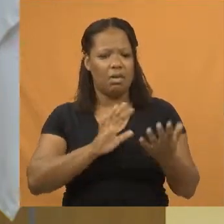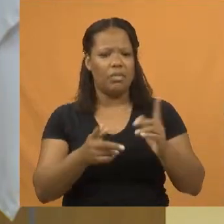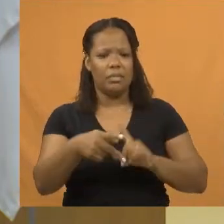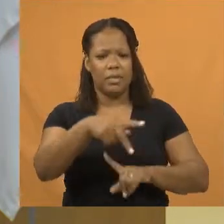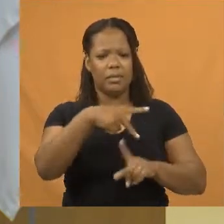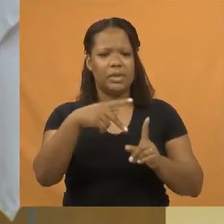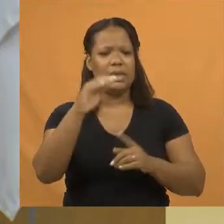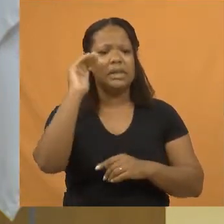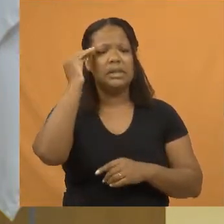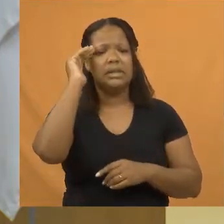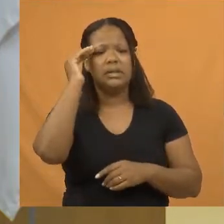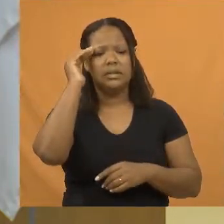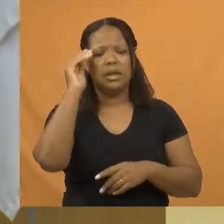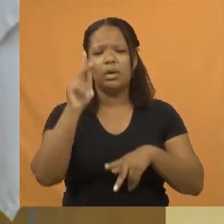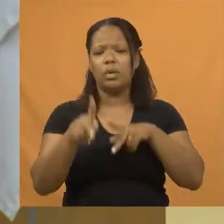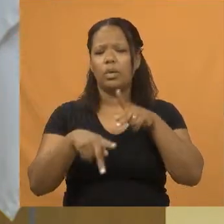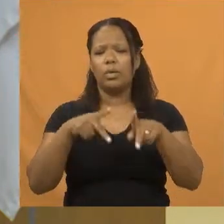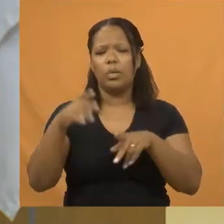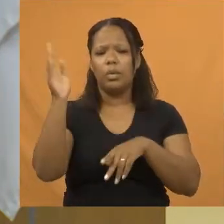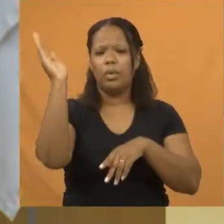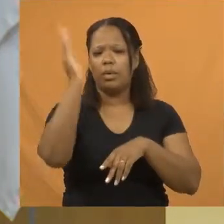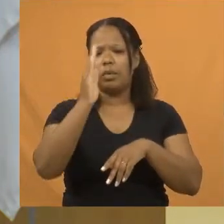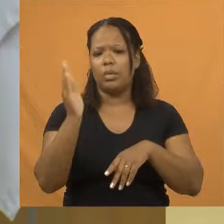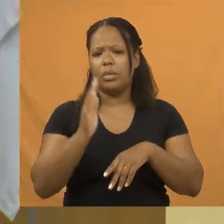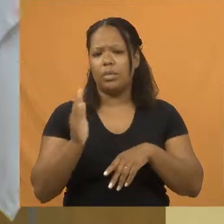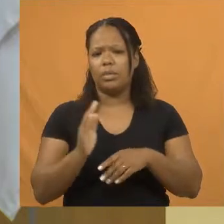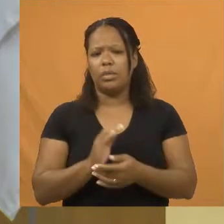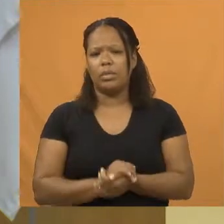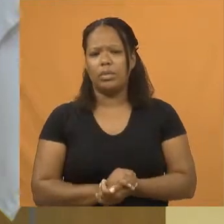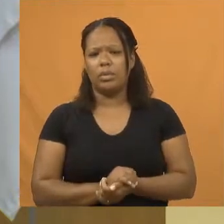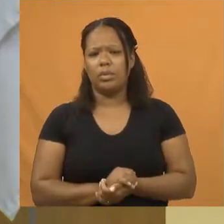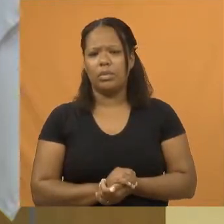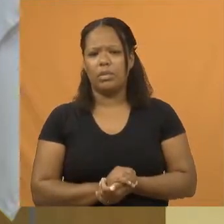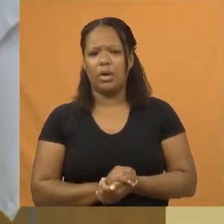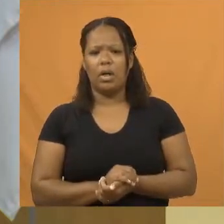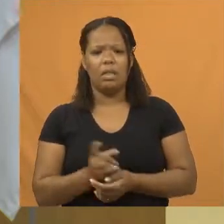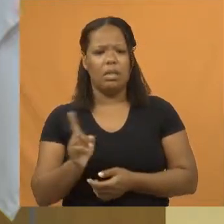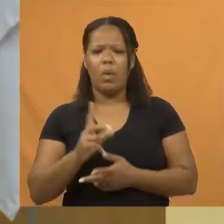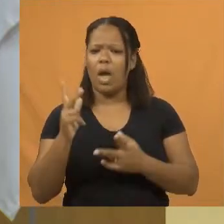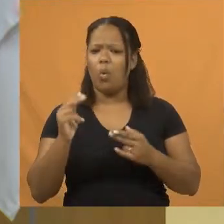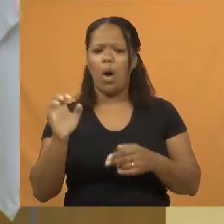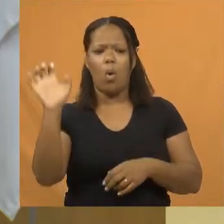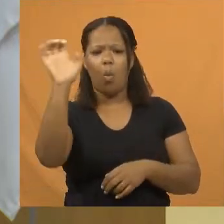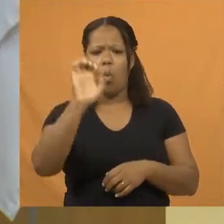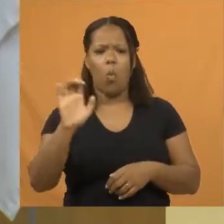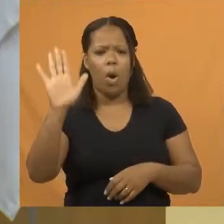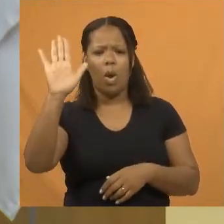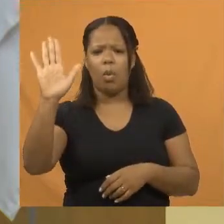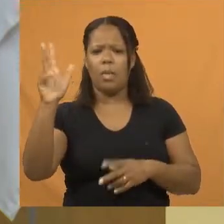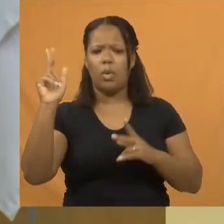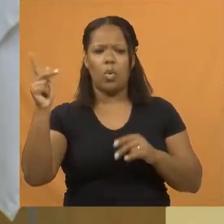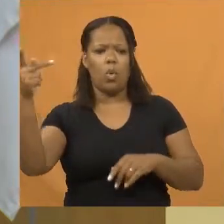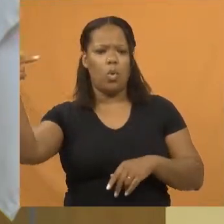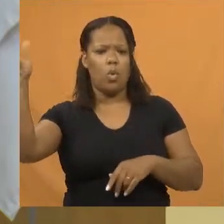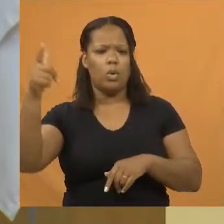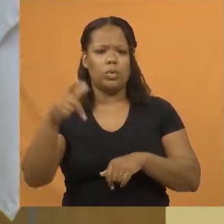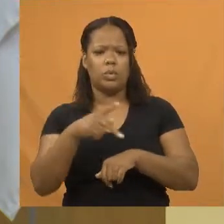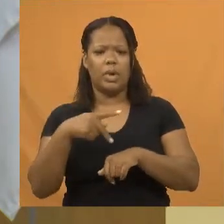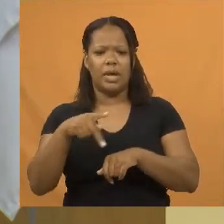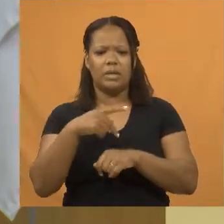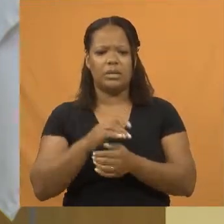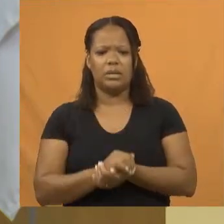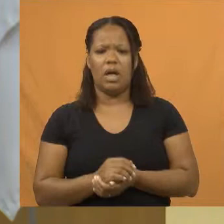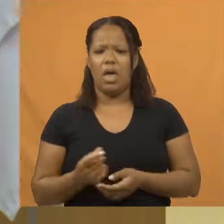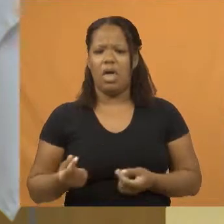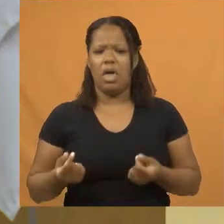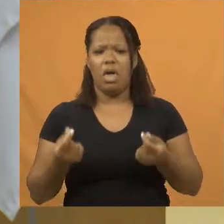Previdência entender que o povo brasileiro não é o povo europeu, não é o povo de outros países desenvolvidos,